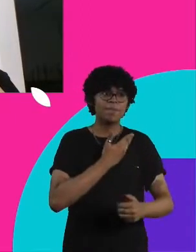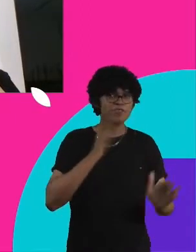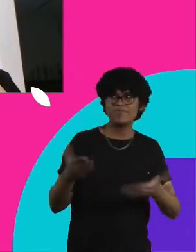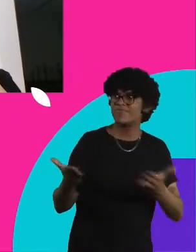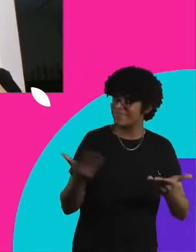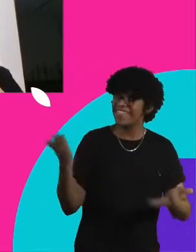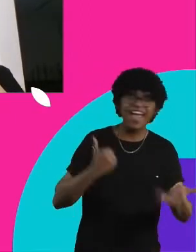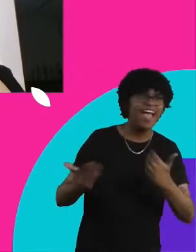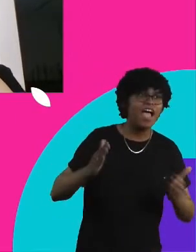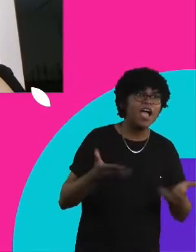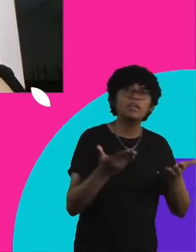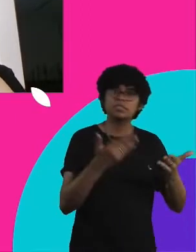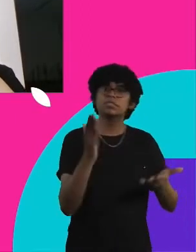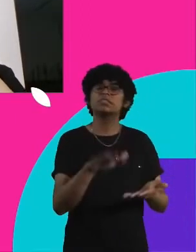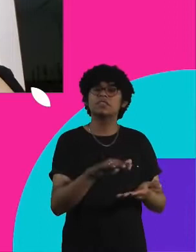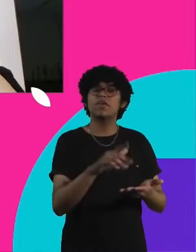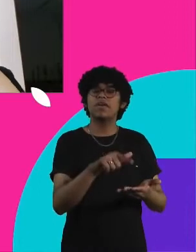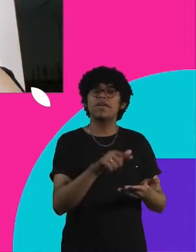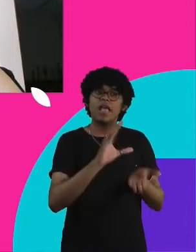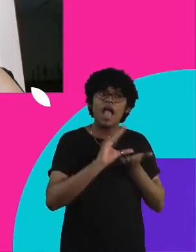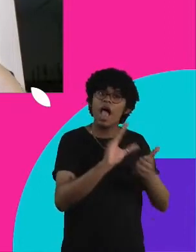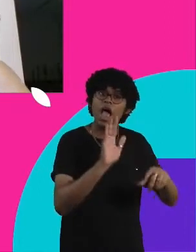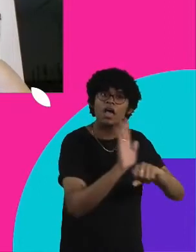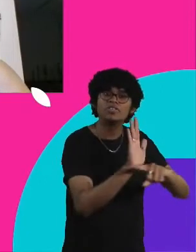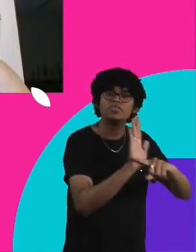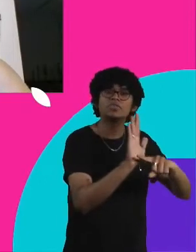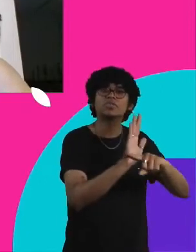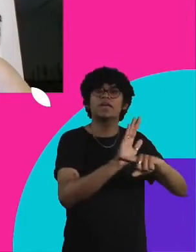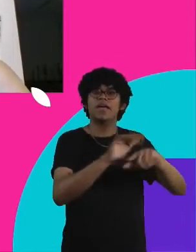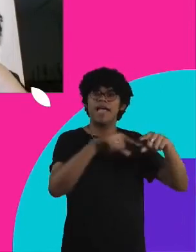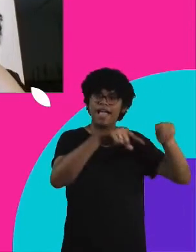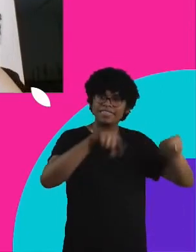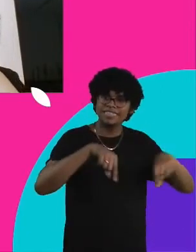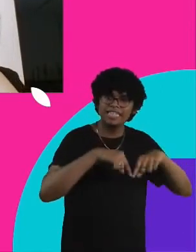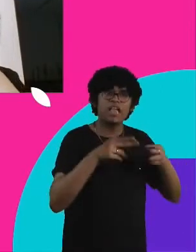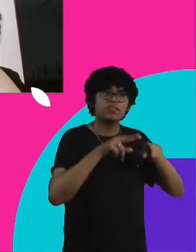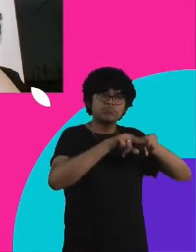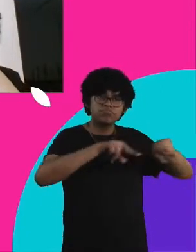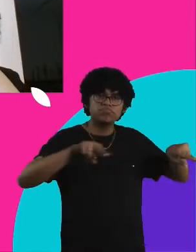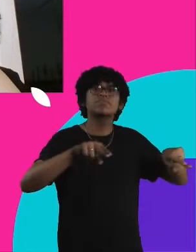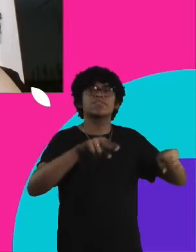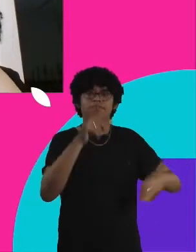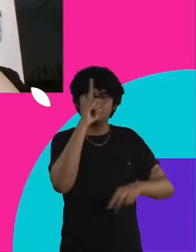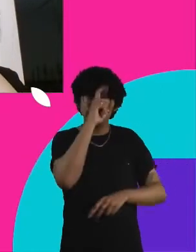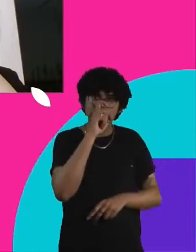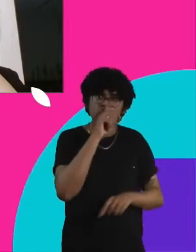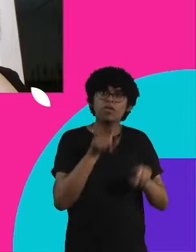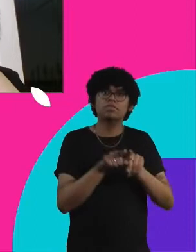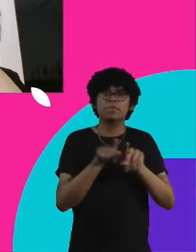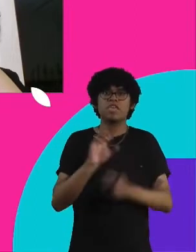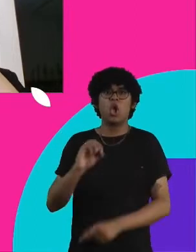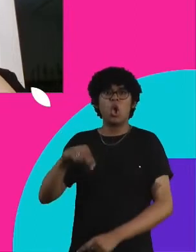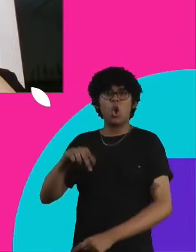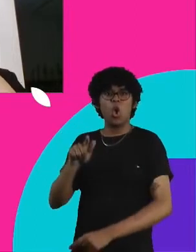reformar alas de leitos de hospitais, entregar, mapear, né, as ONGs do território. Eu acho que isso é muito importante. A